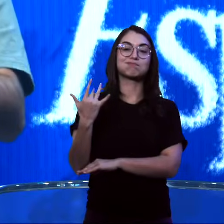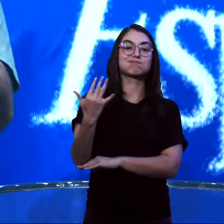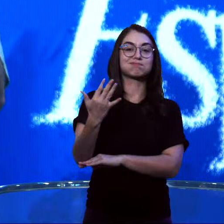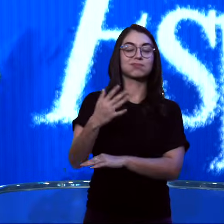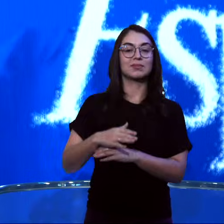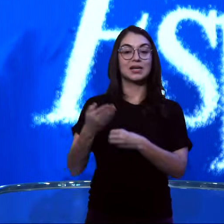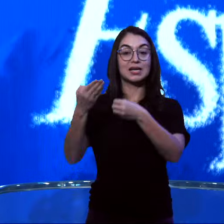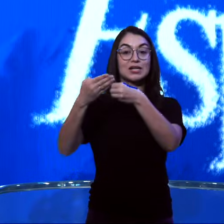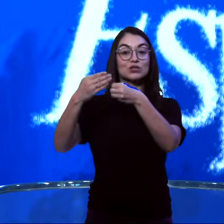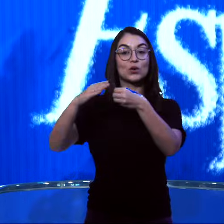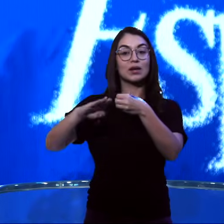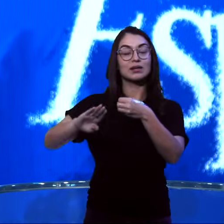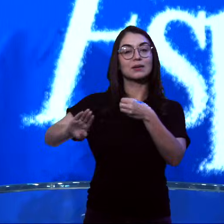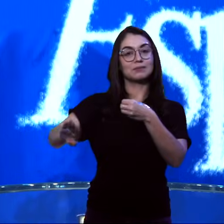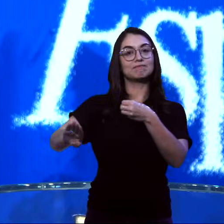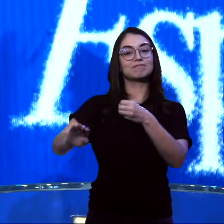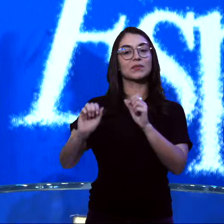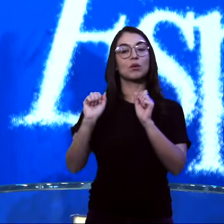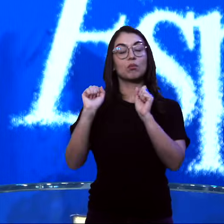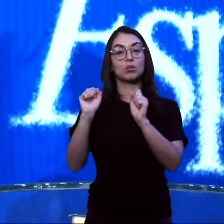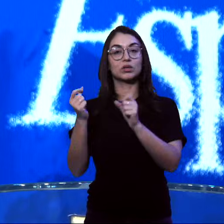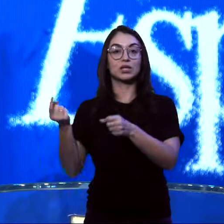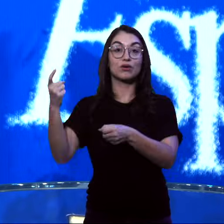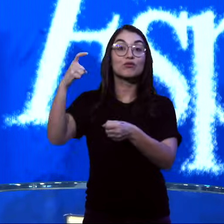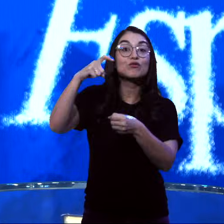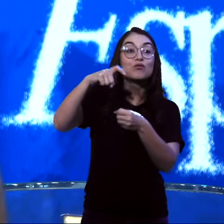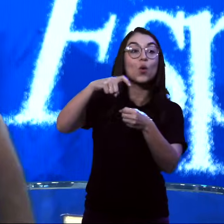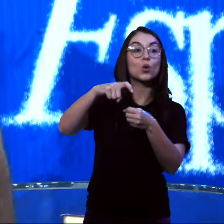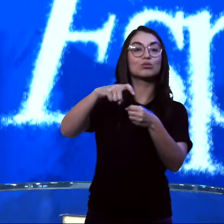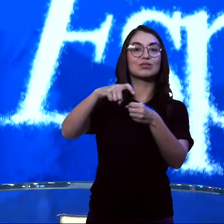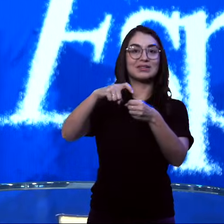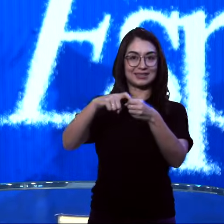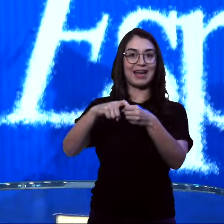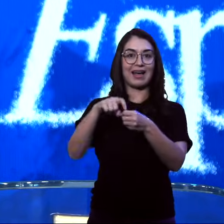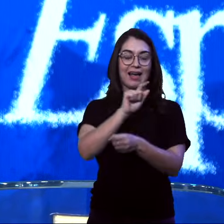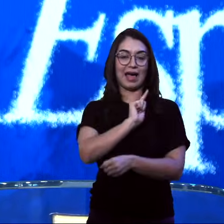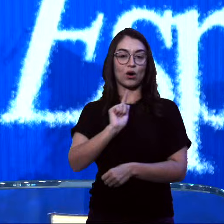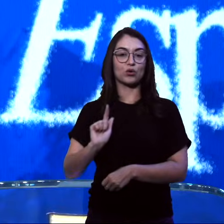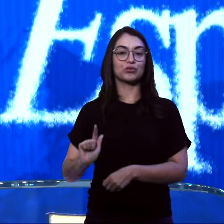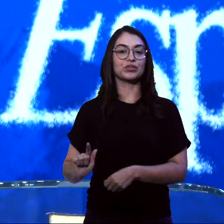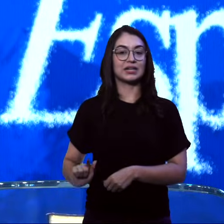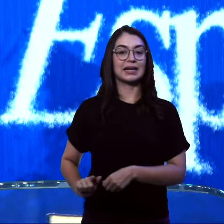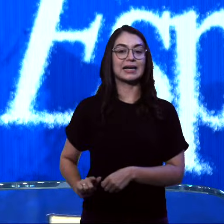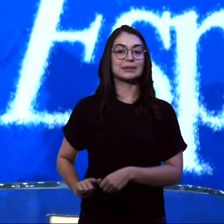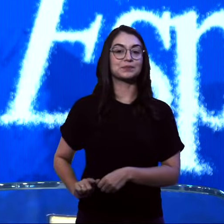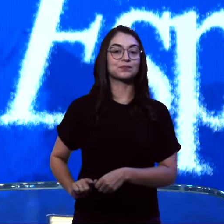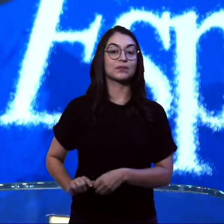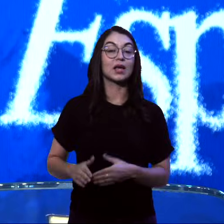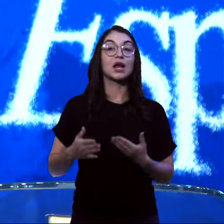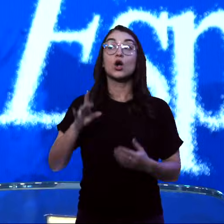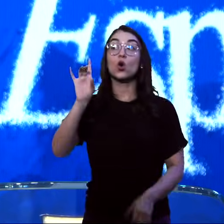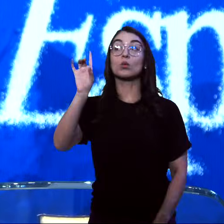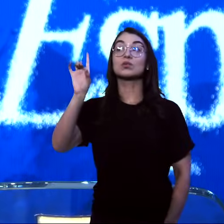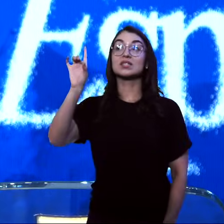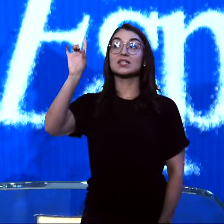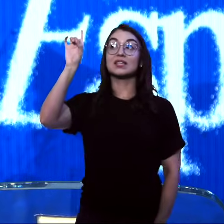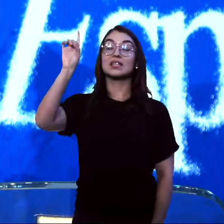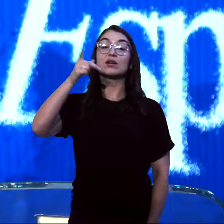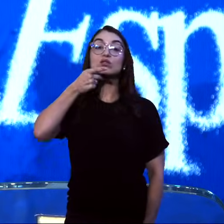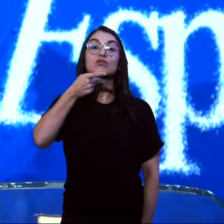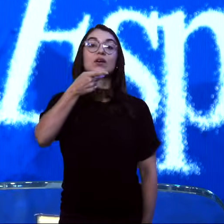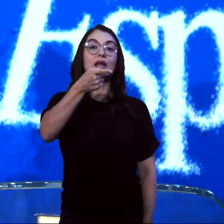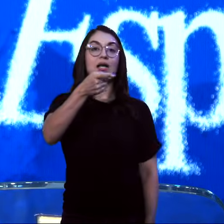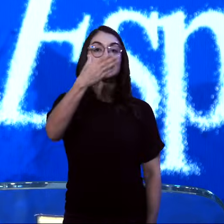Zorobabel voltar e poder governar mesmo no meio da escravidão, era como se Deus estivesse falando, eu não esqueci das minhas alianças